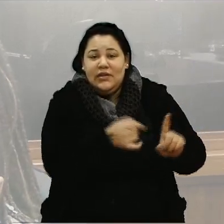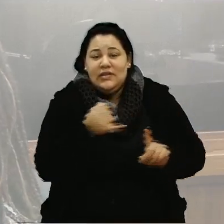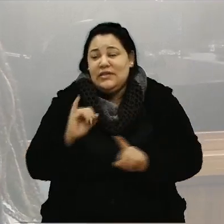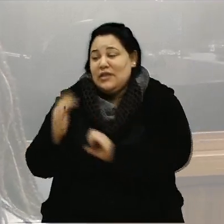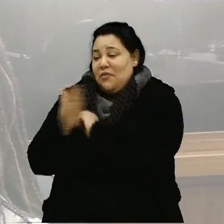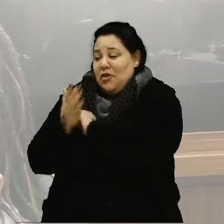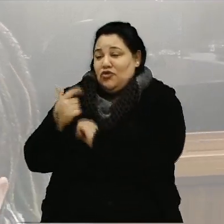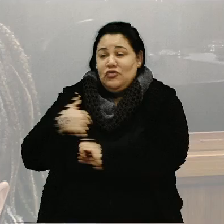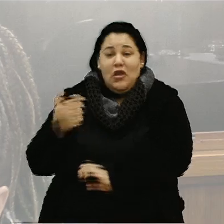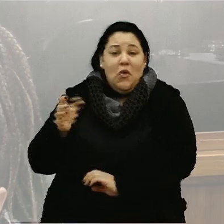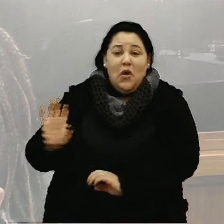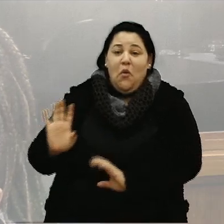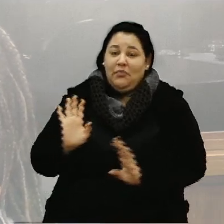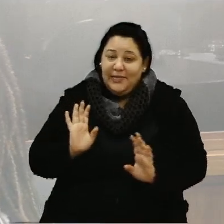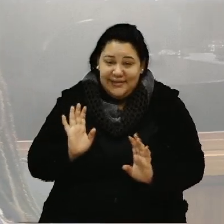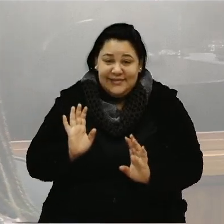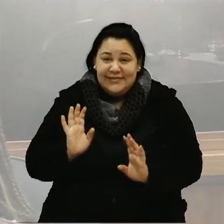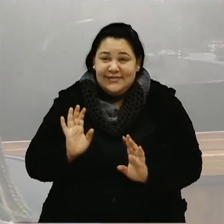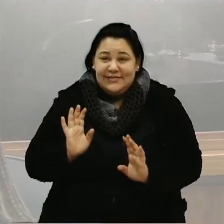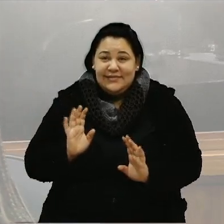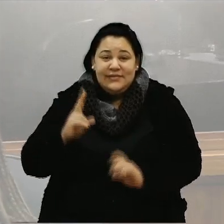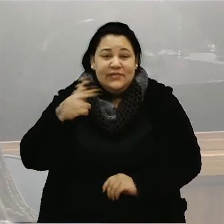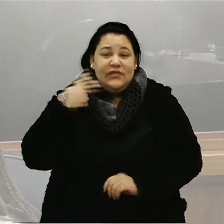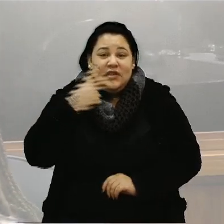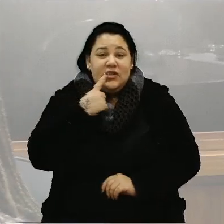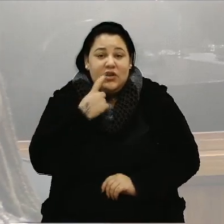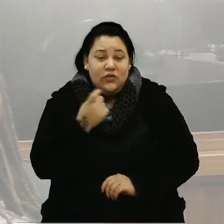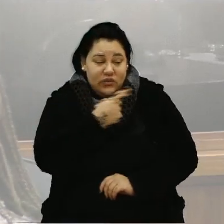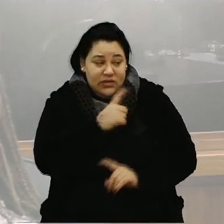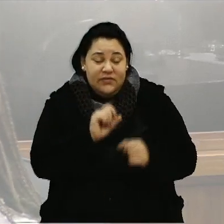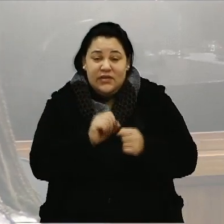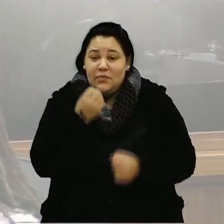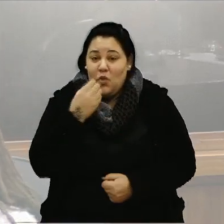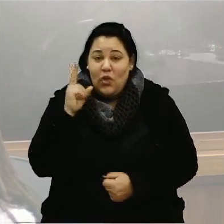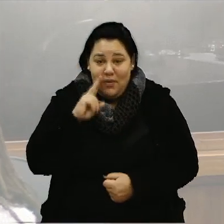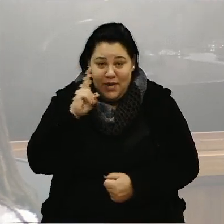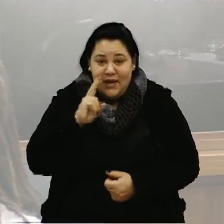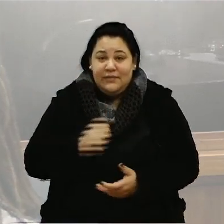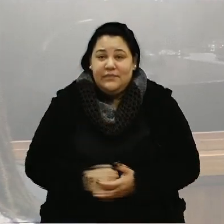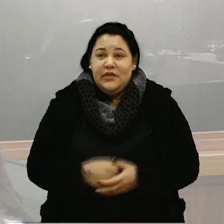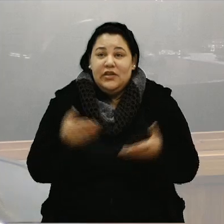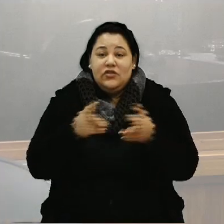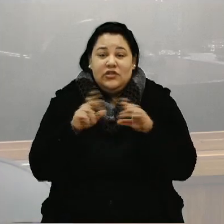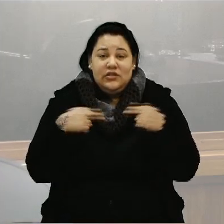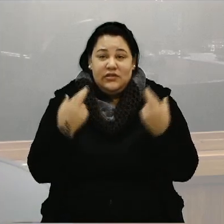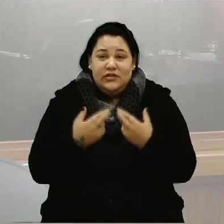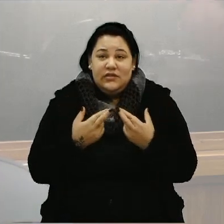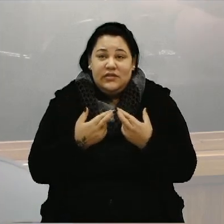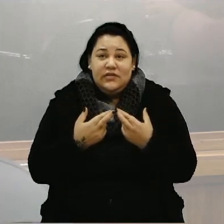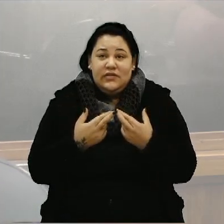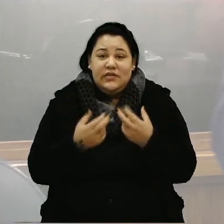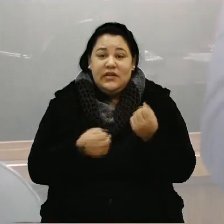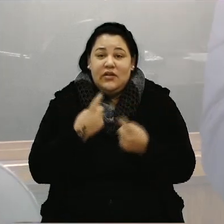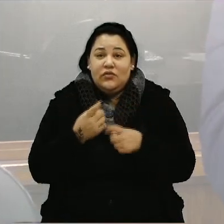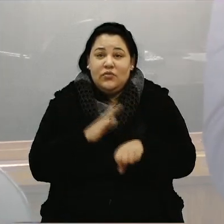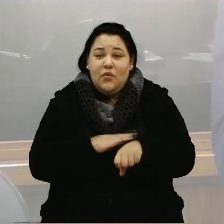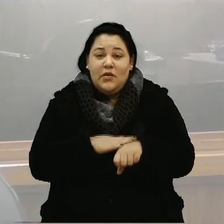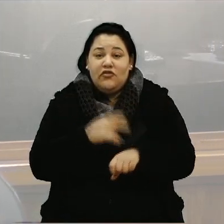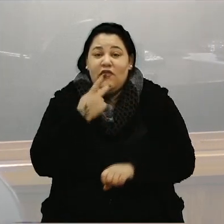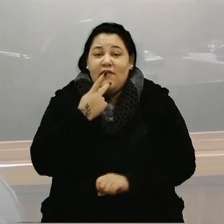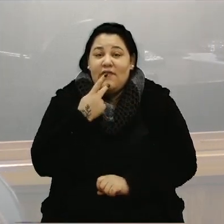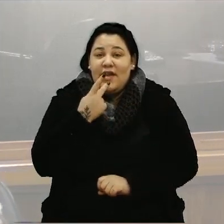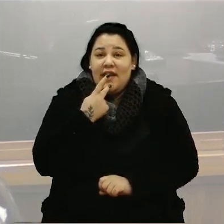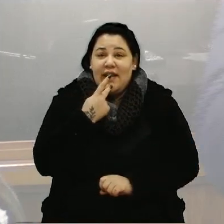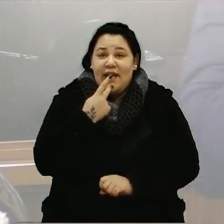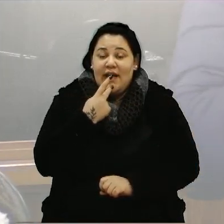e eu não. Vereadora Rose fez uma boa lembrança. E hoje, nessa sessão, em vários momentos, nós vamos falar de hipocrisia. Ou